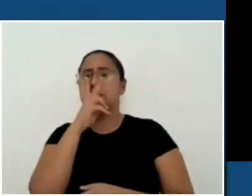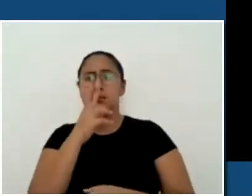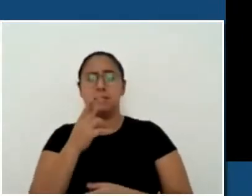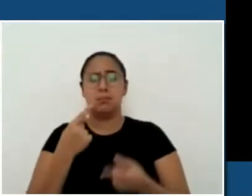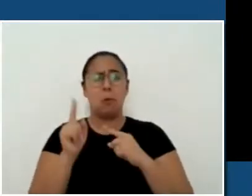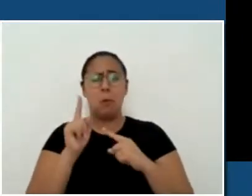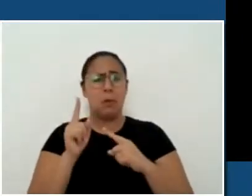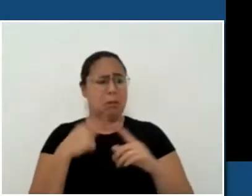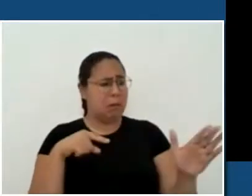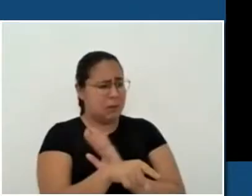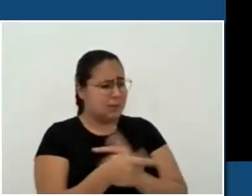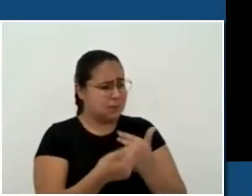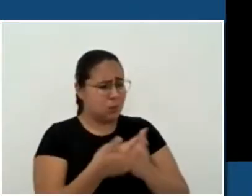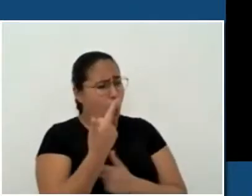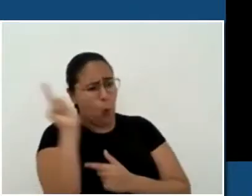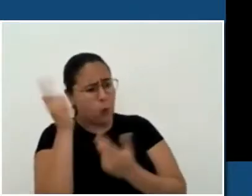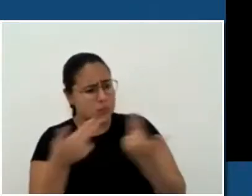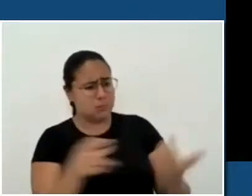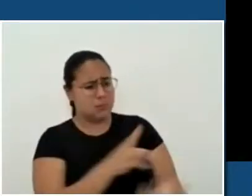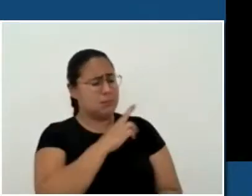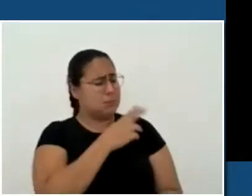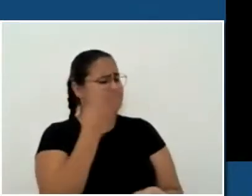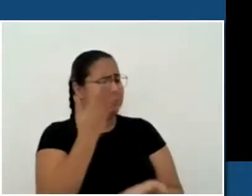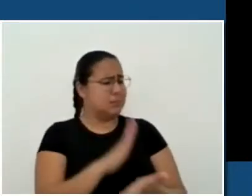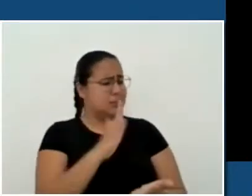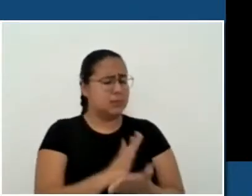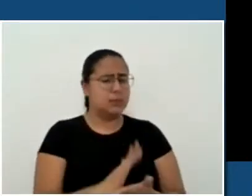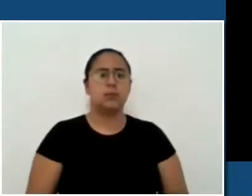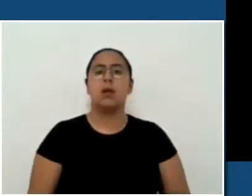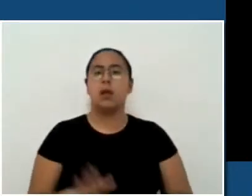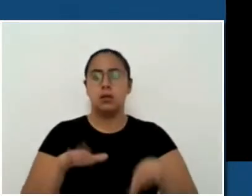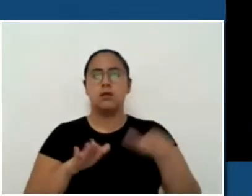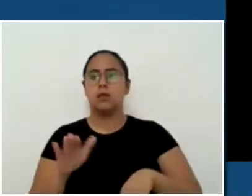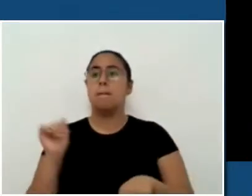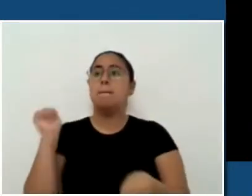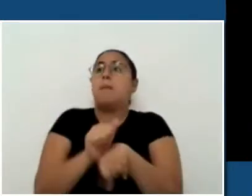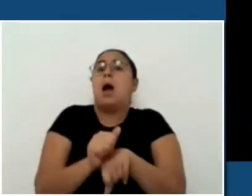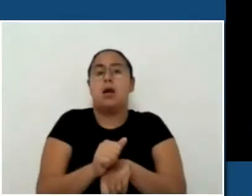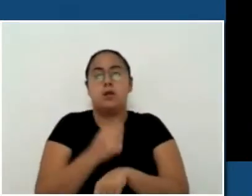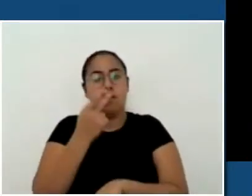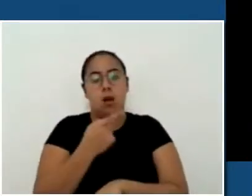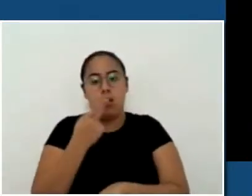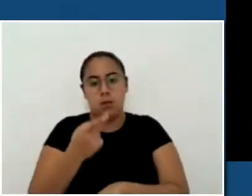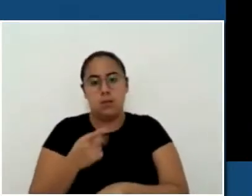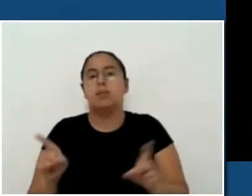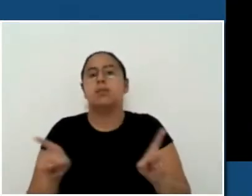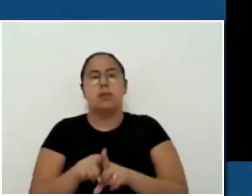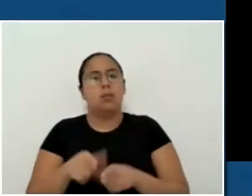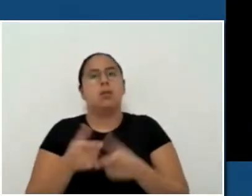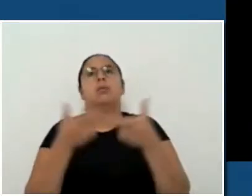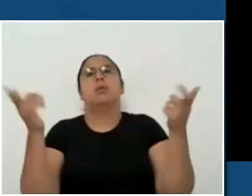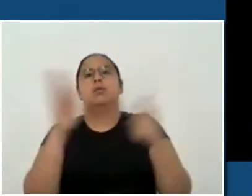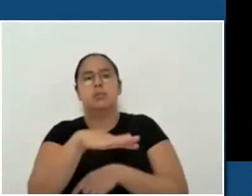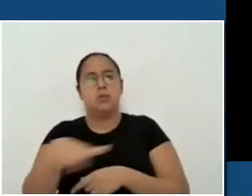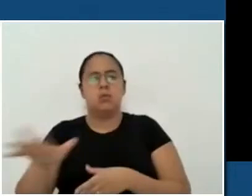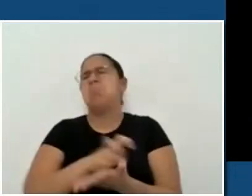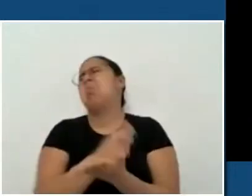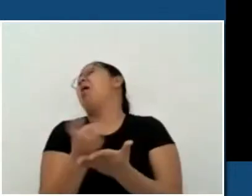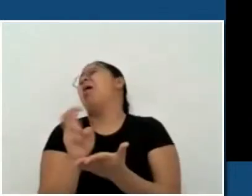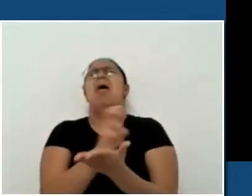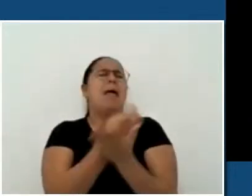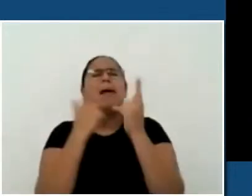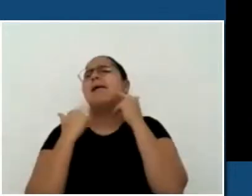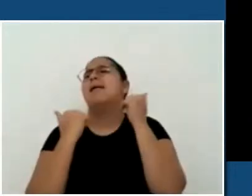pode falar sem parar, os TEAs que falam, e o TDAH, e tem mais birras, né? Os dois. É característico